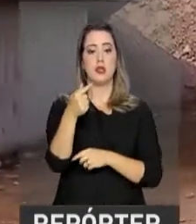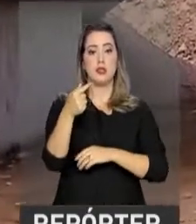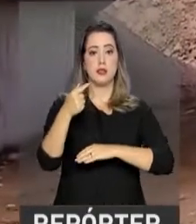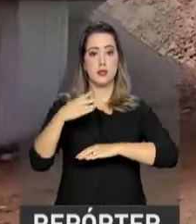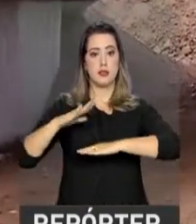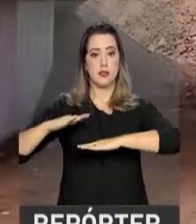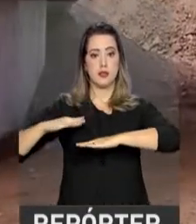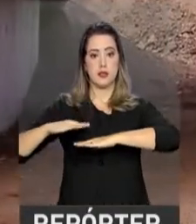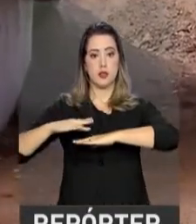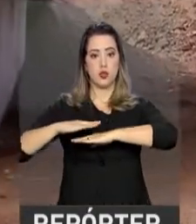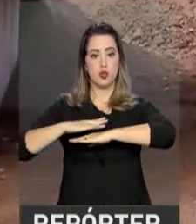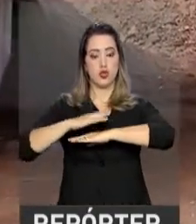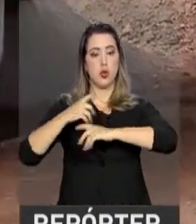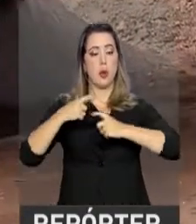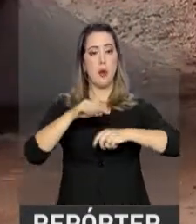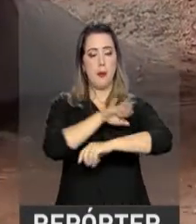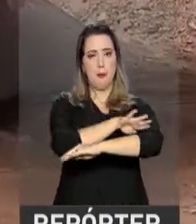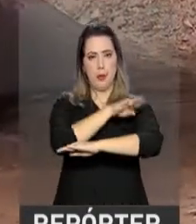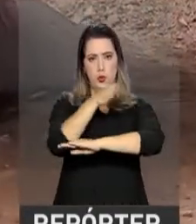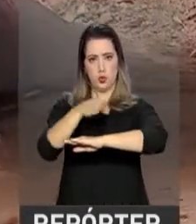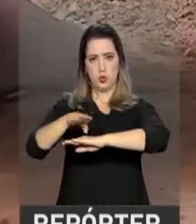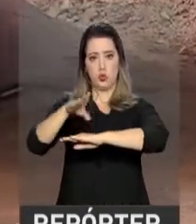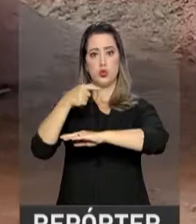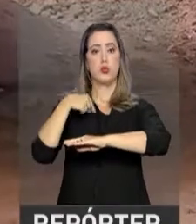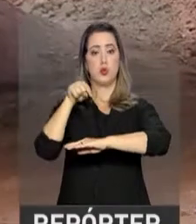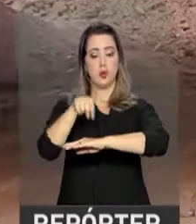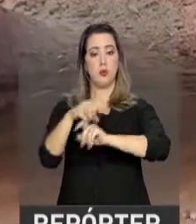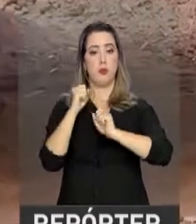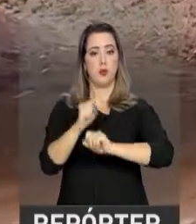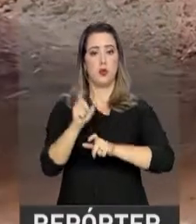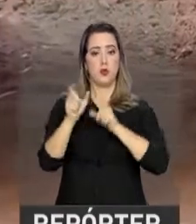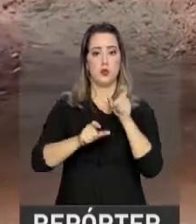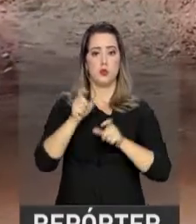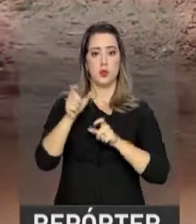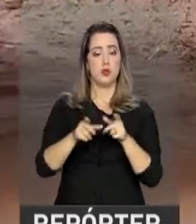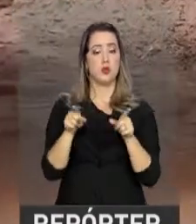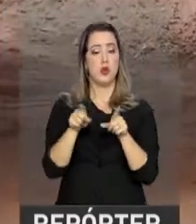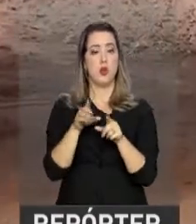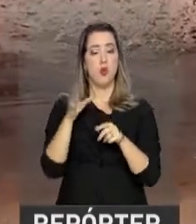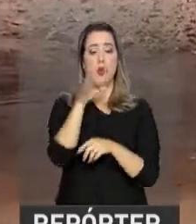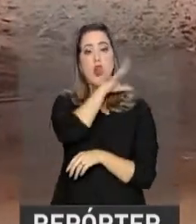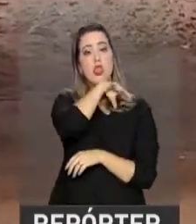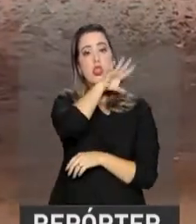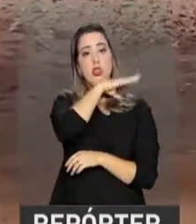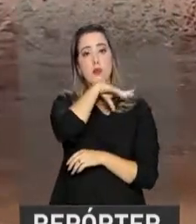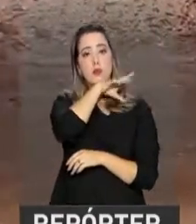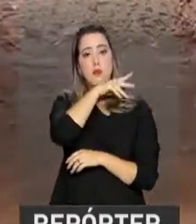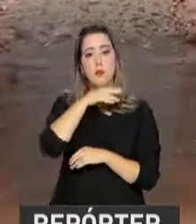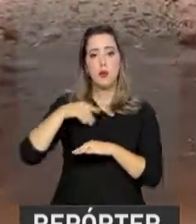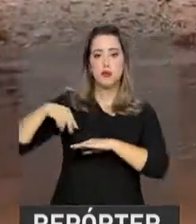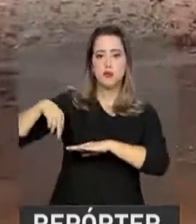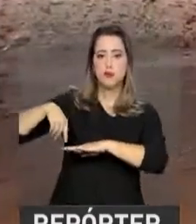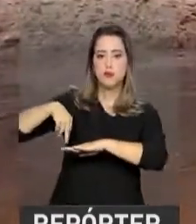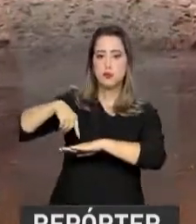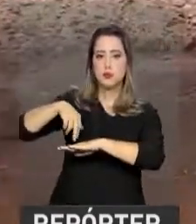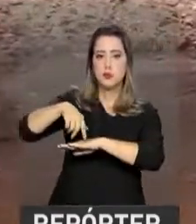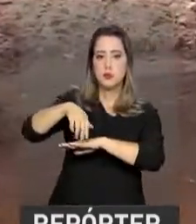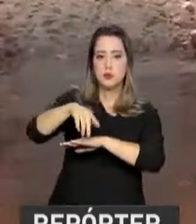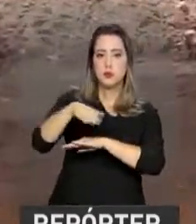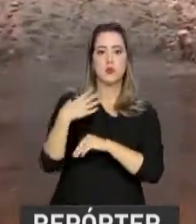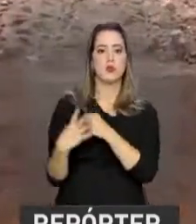passagens de fauna como essa aqui o espaço foi pensado para permitir a travessia de animais com segurança a rodovia